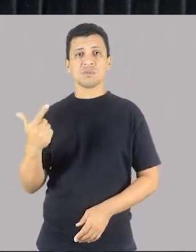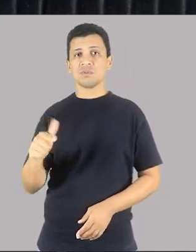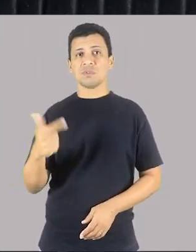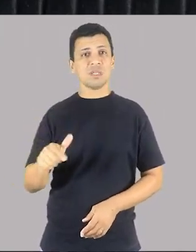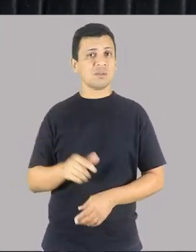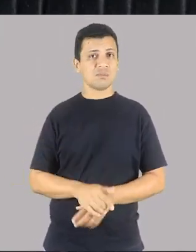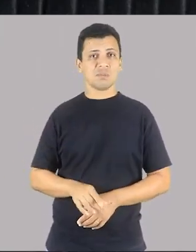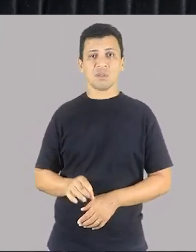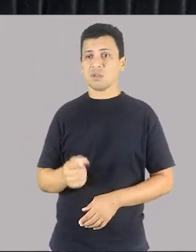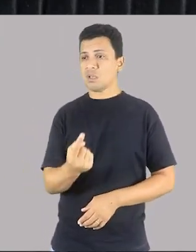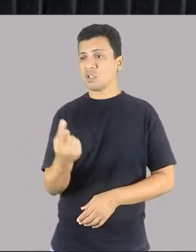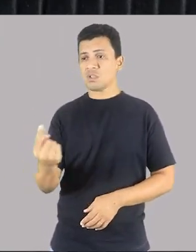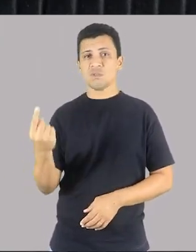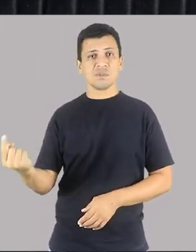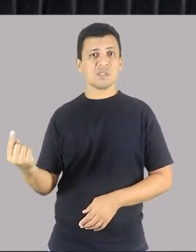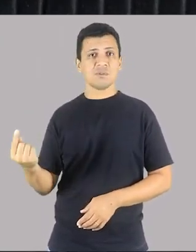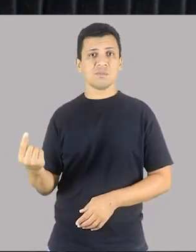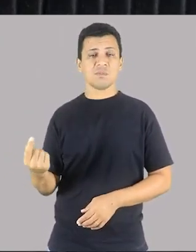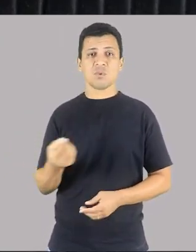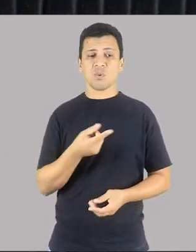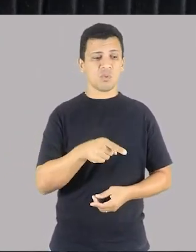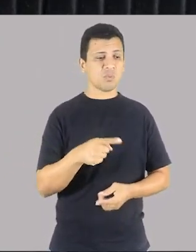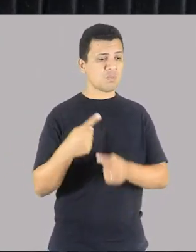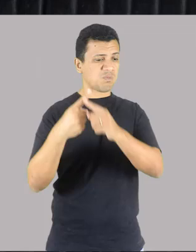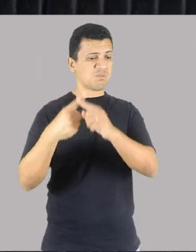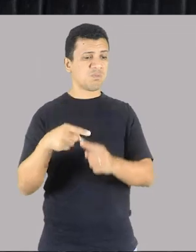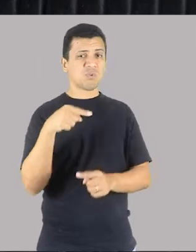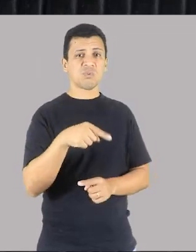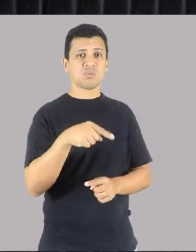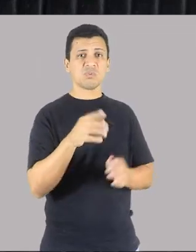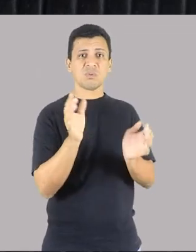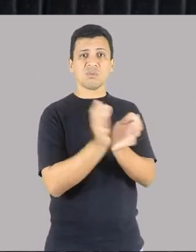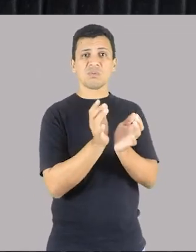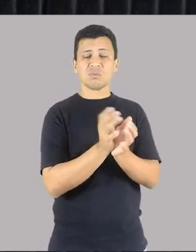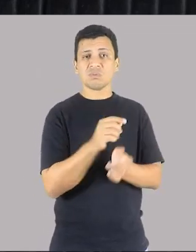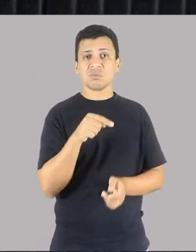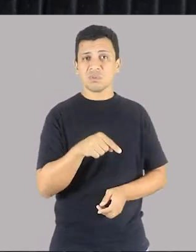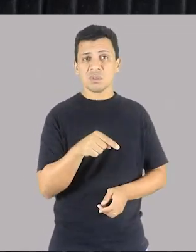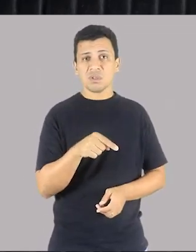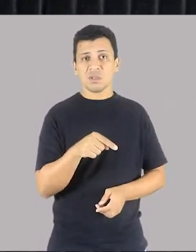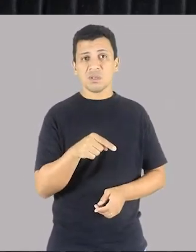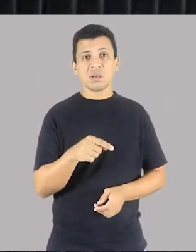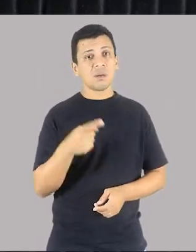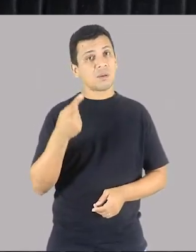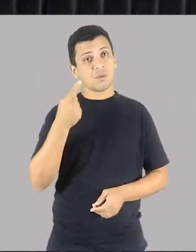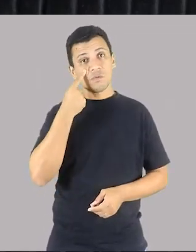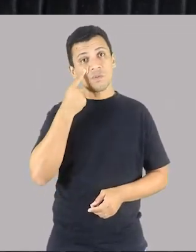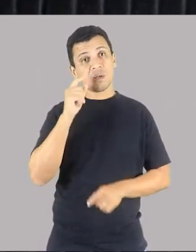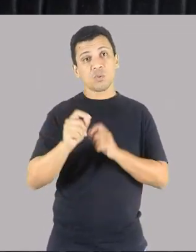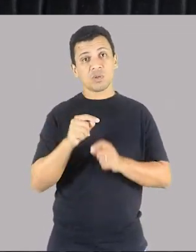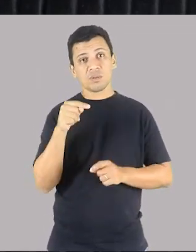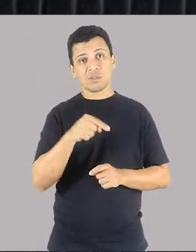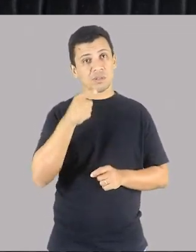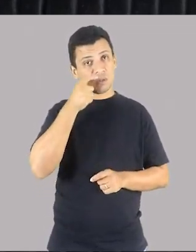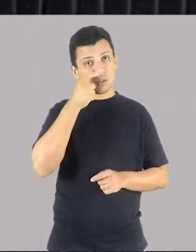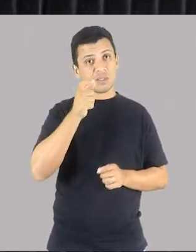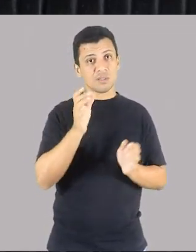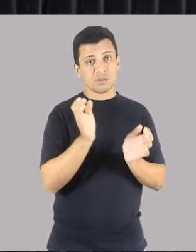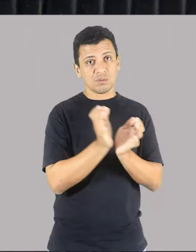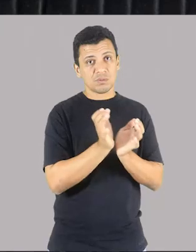ele não terá, porque o indivíduo versus a coletividade, aí nesse sentido, nós observaremos justamente o interesse